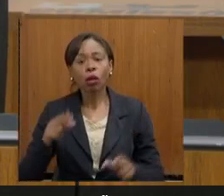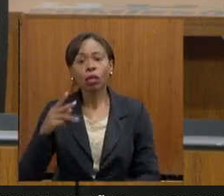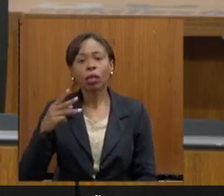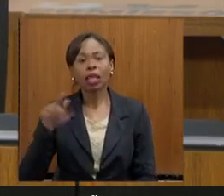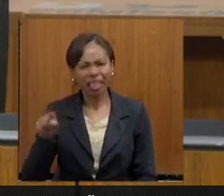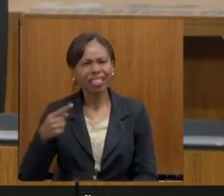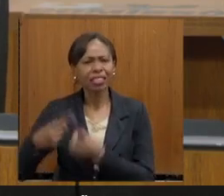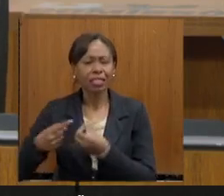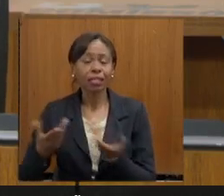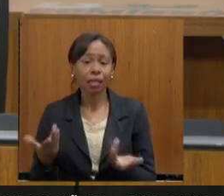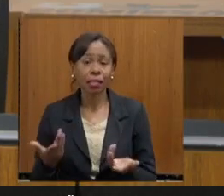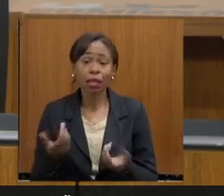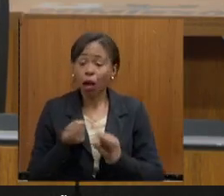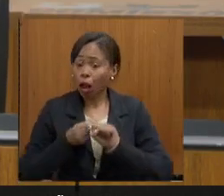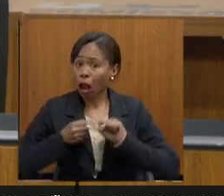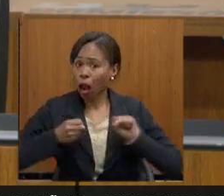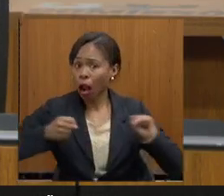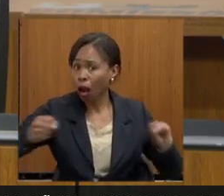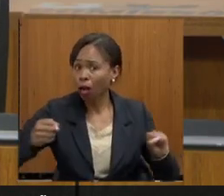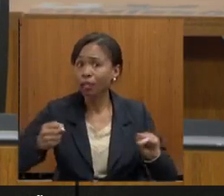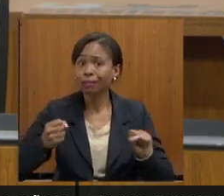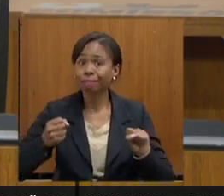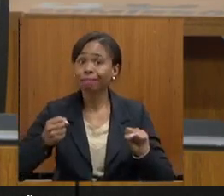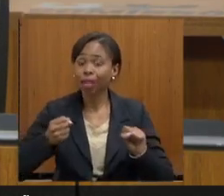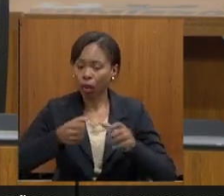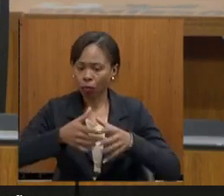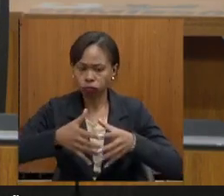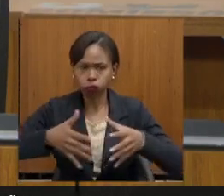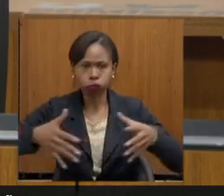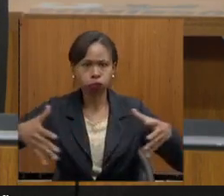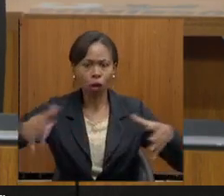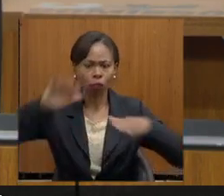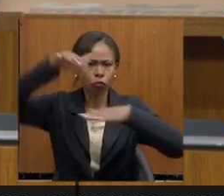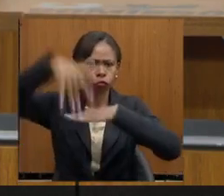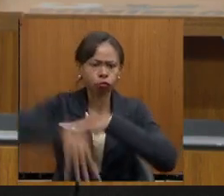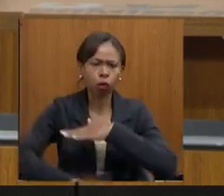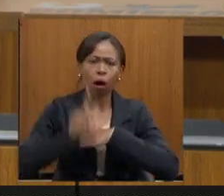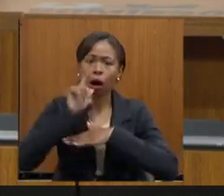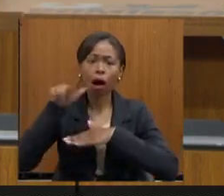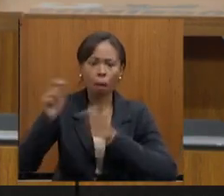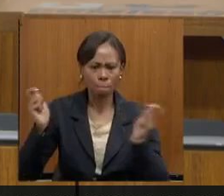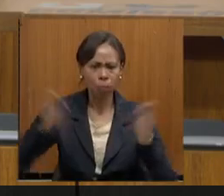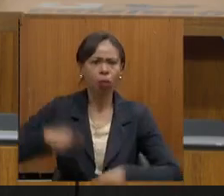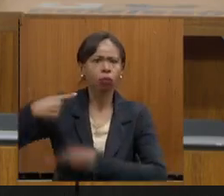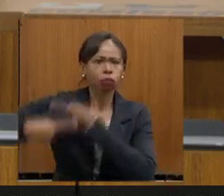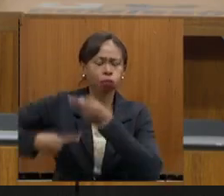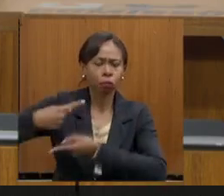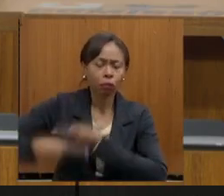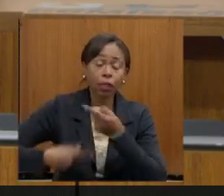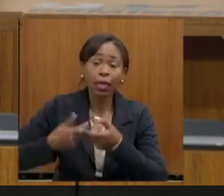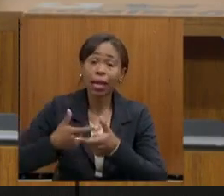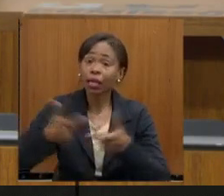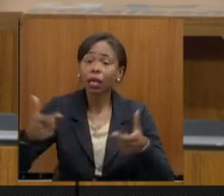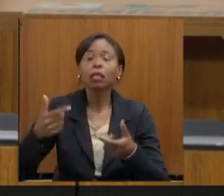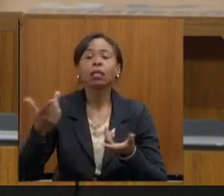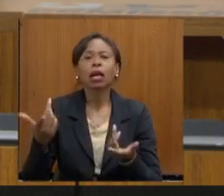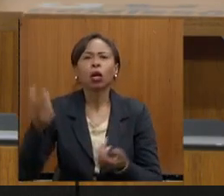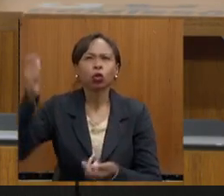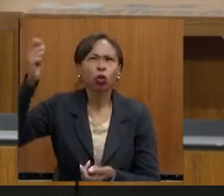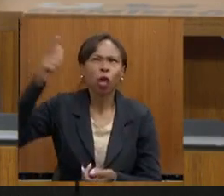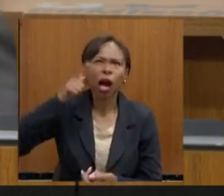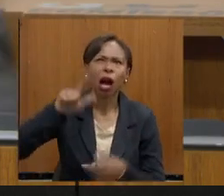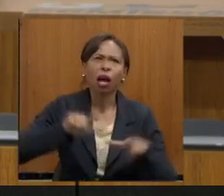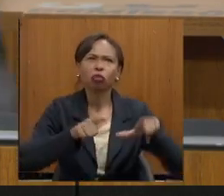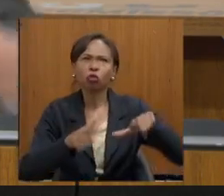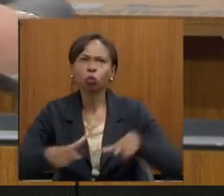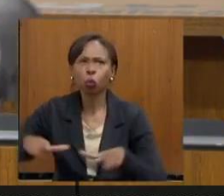né É É muito grande a gente realmente não pode perder né porque efetivamente o potencial que nós temos com solar flutuante